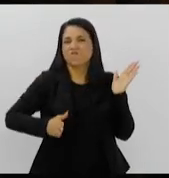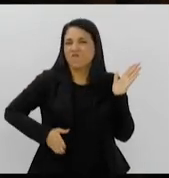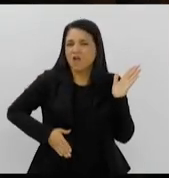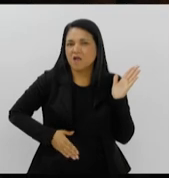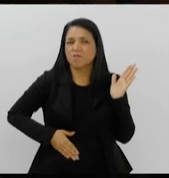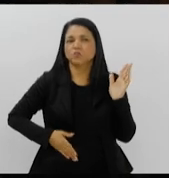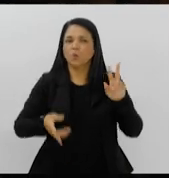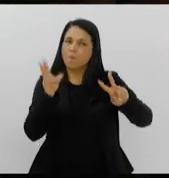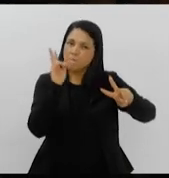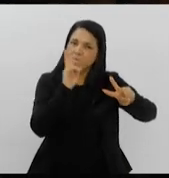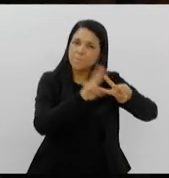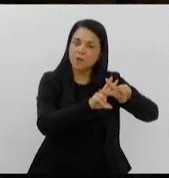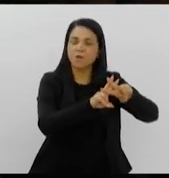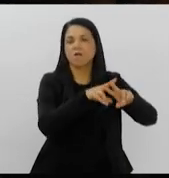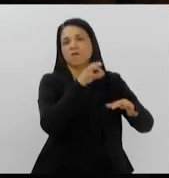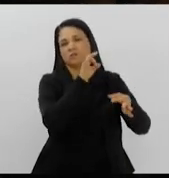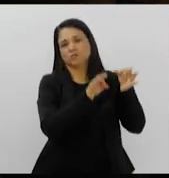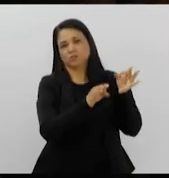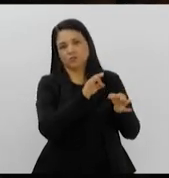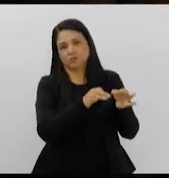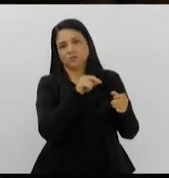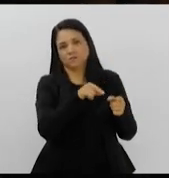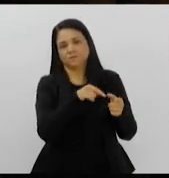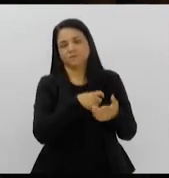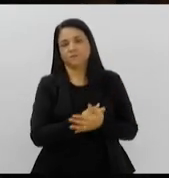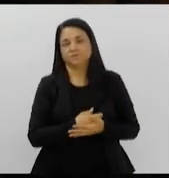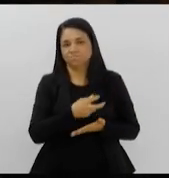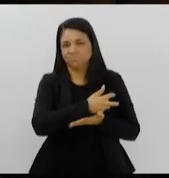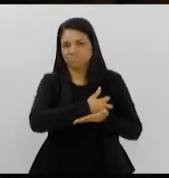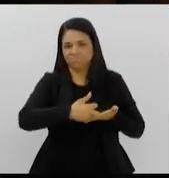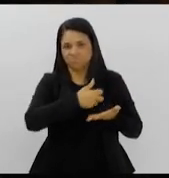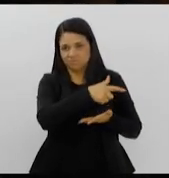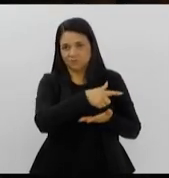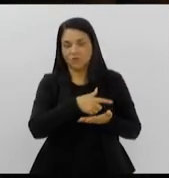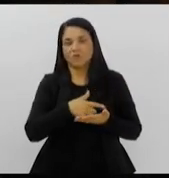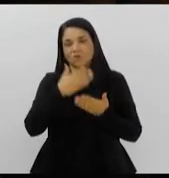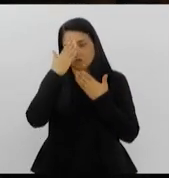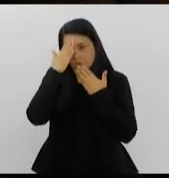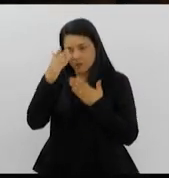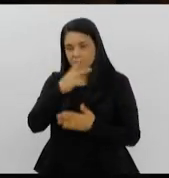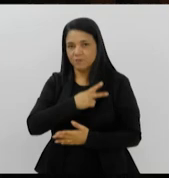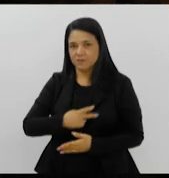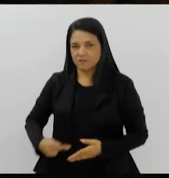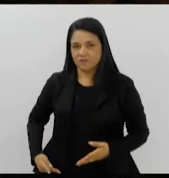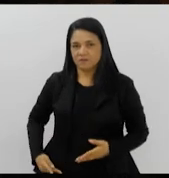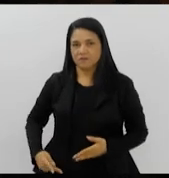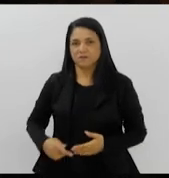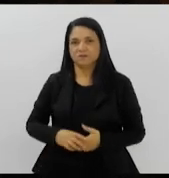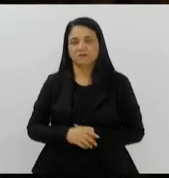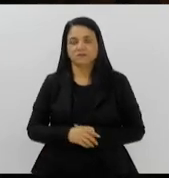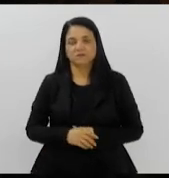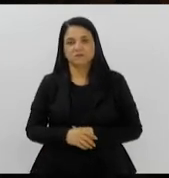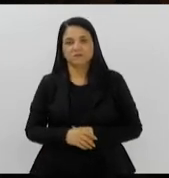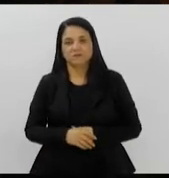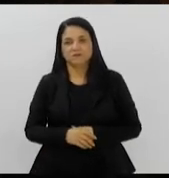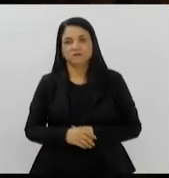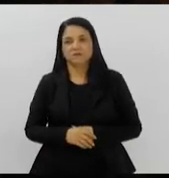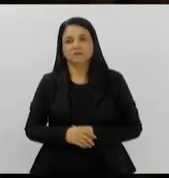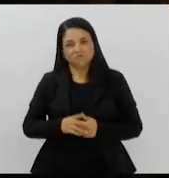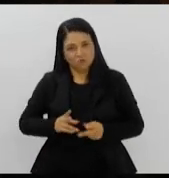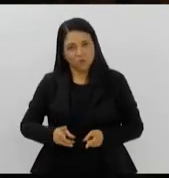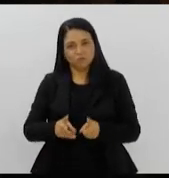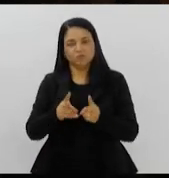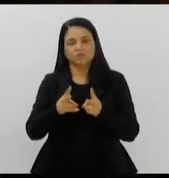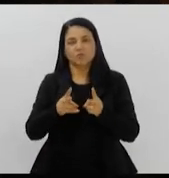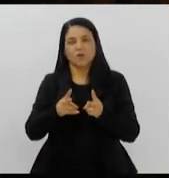sejam levados à justiça e pague pelos seus crimes. Muito obrigado aqui, meu presidente. E vamos continuar